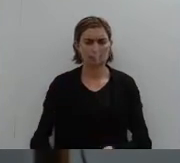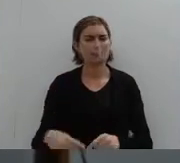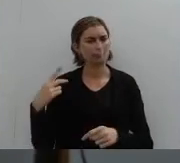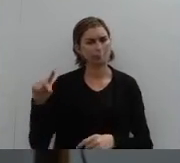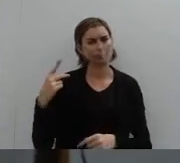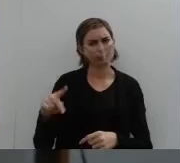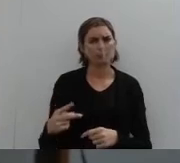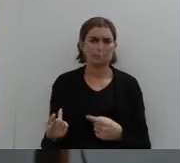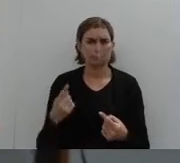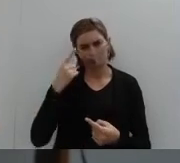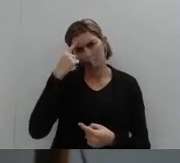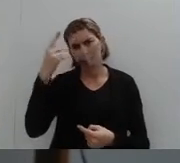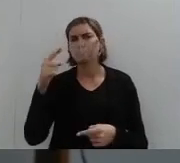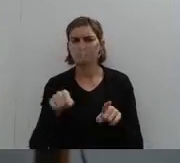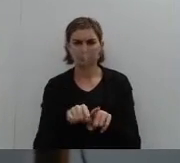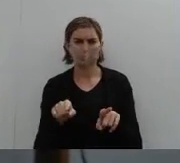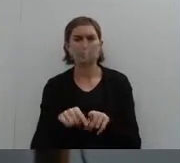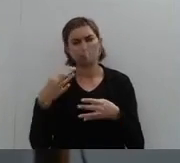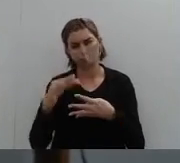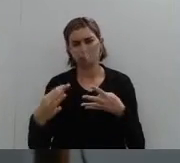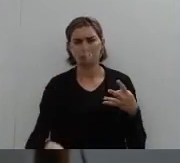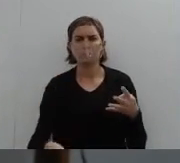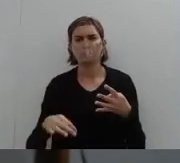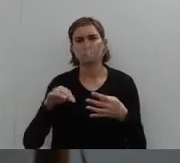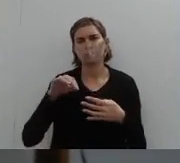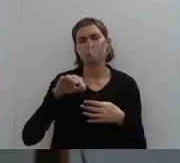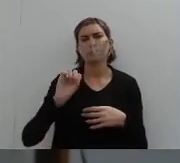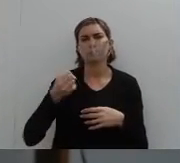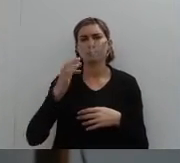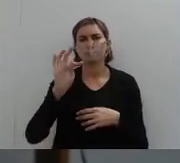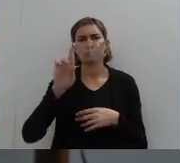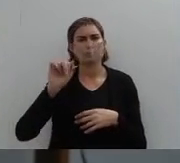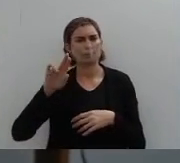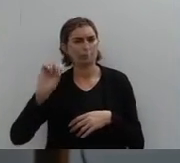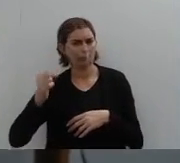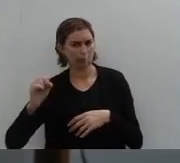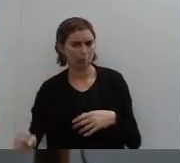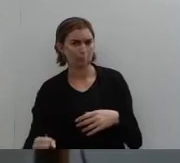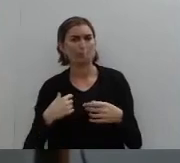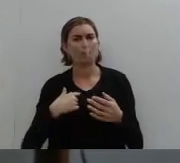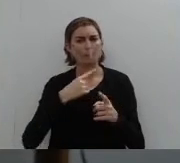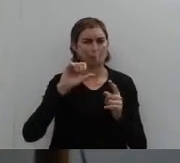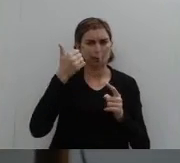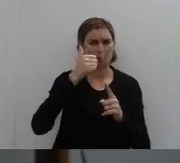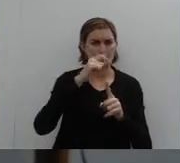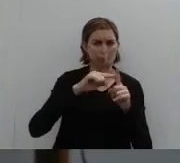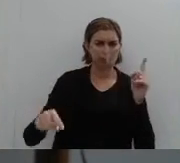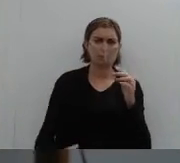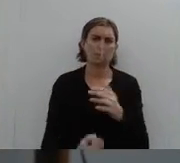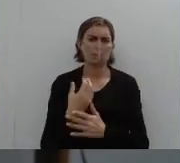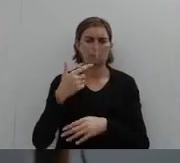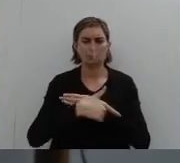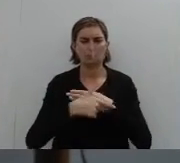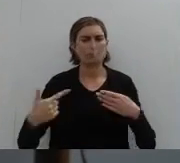ele, e a ideia dele também é confirmada por Lévi-Strauss, essa proibição, a primeira proibição que fundou a